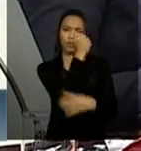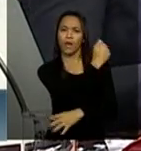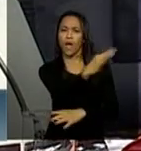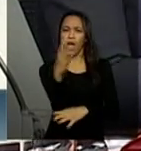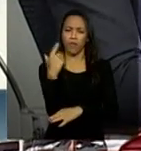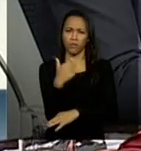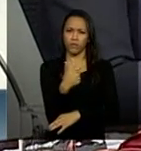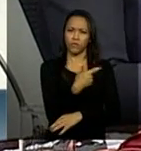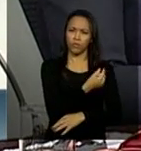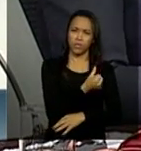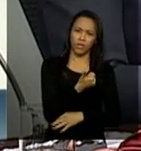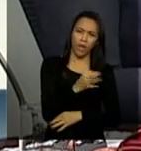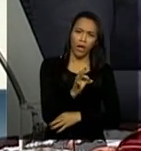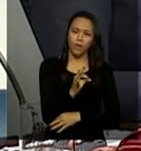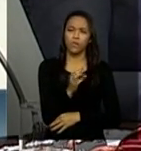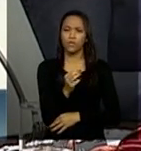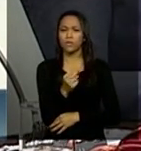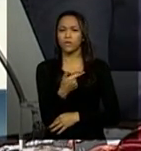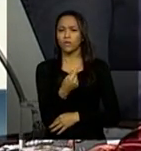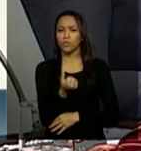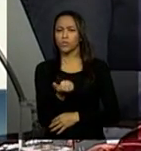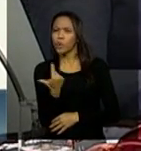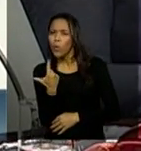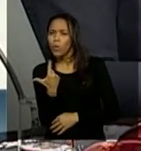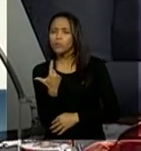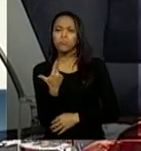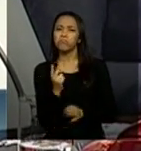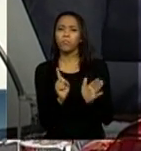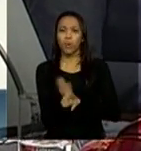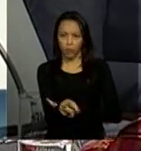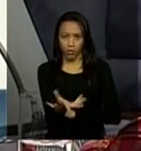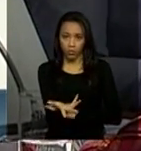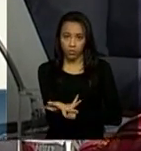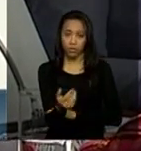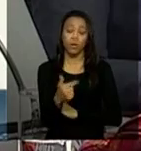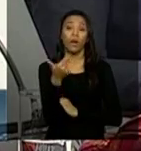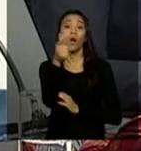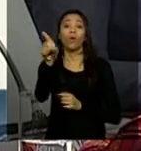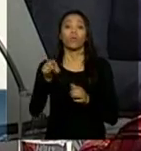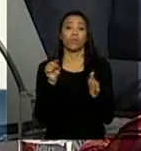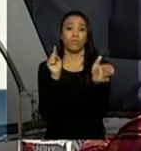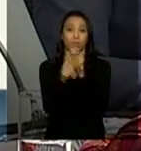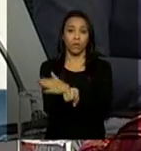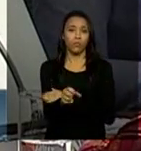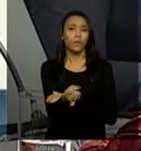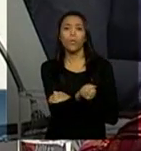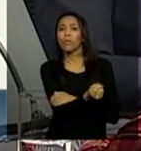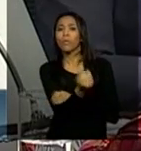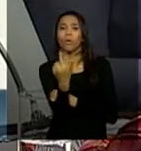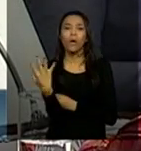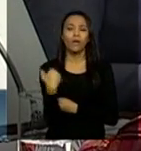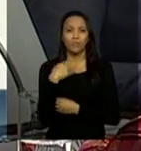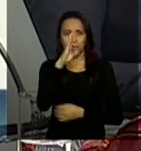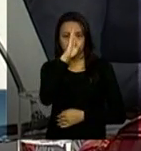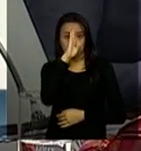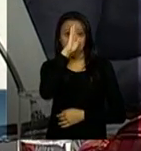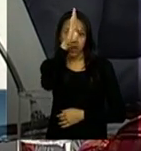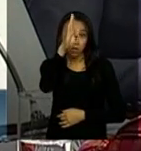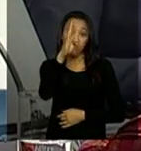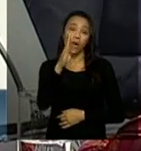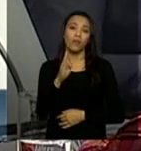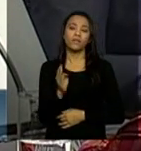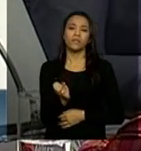De 2010 a 2012? Essa é uma pergunta. E a outra pergunta, quais são as principais